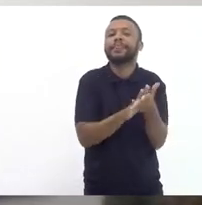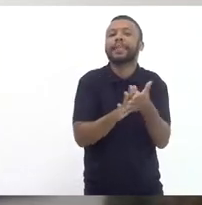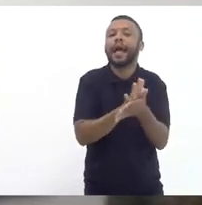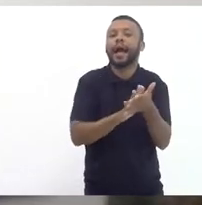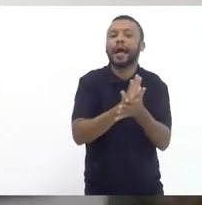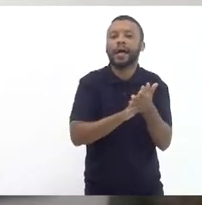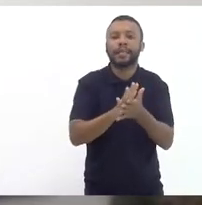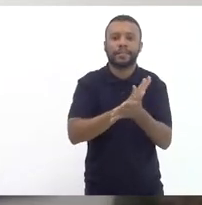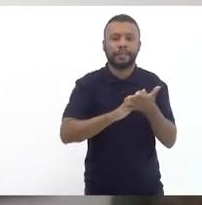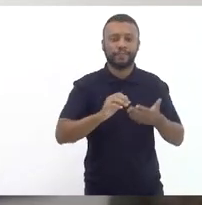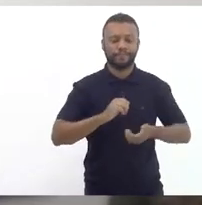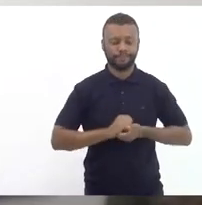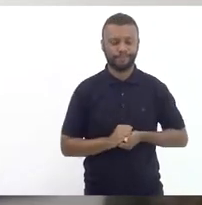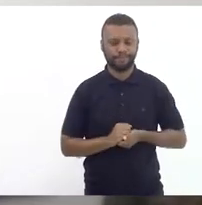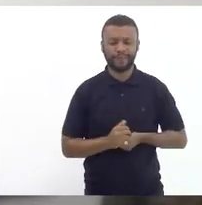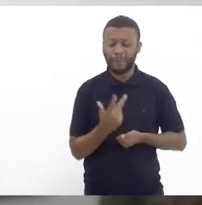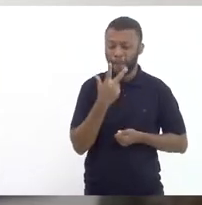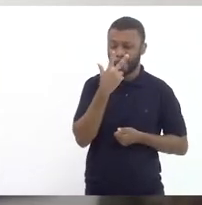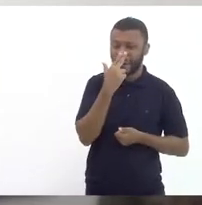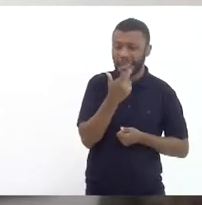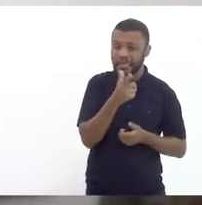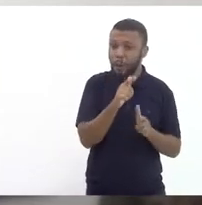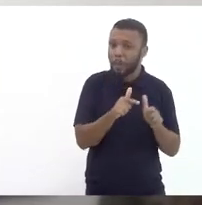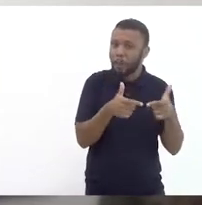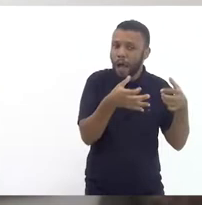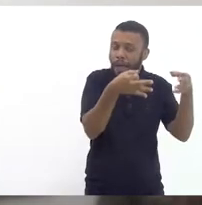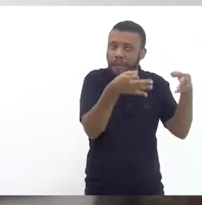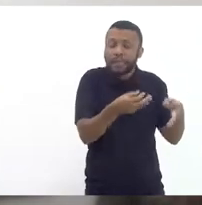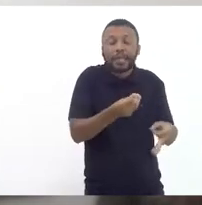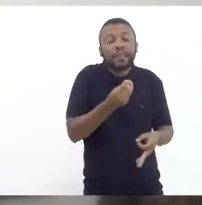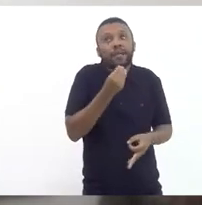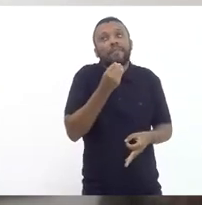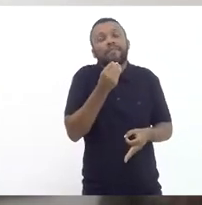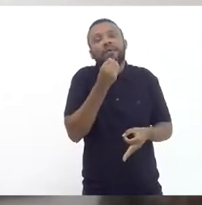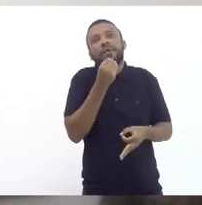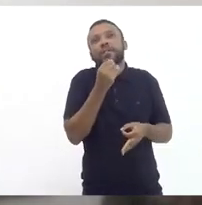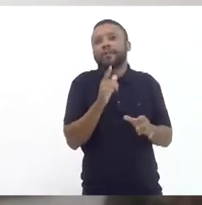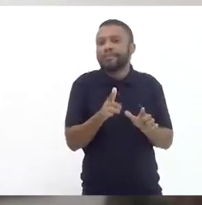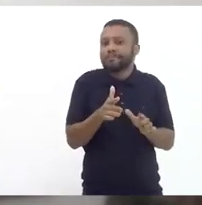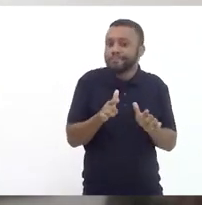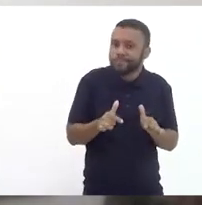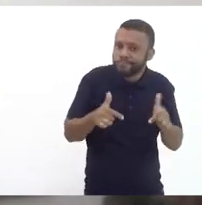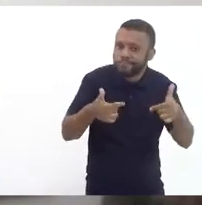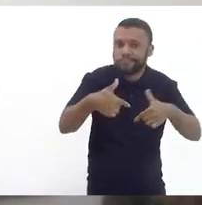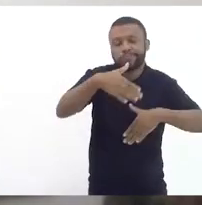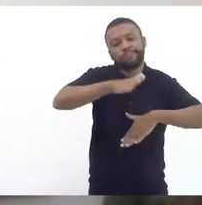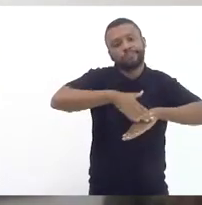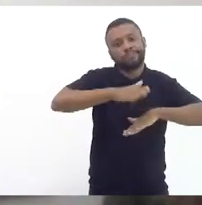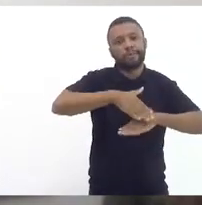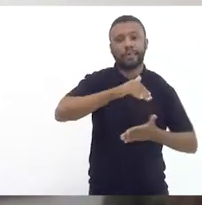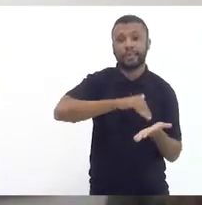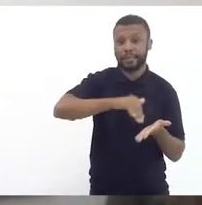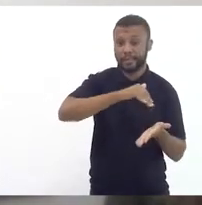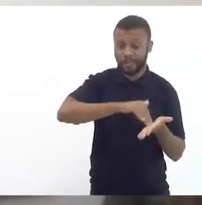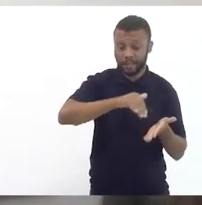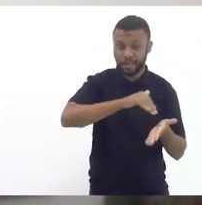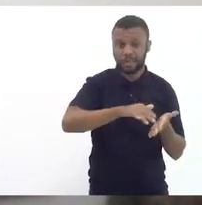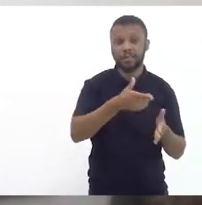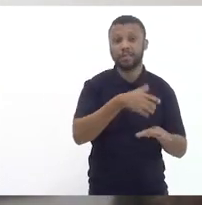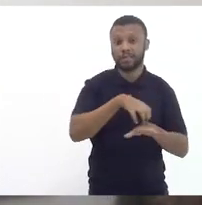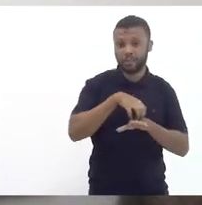O que me parece que era o comportamento que deveria ser feito pela Secretaria de Transporte e pela